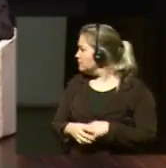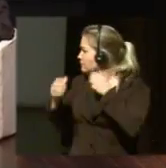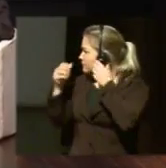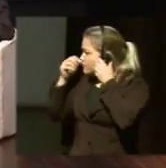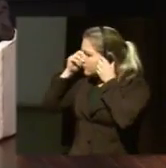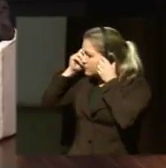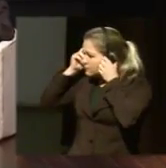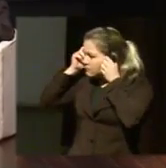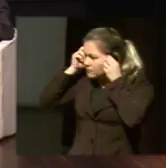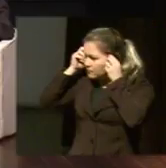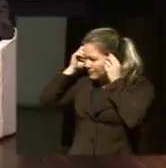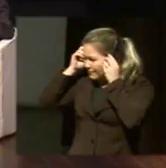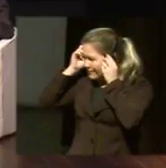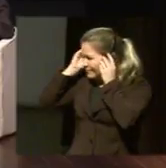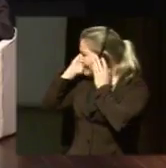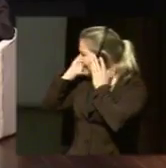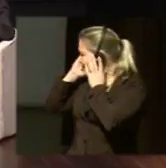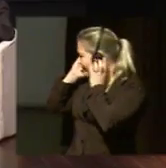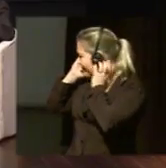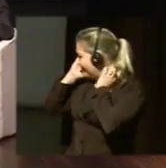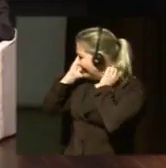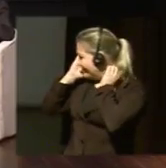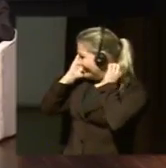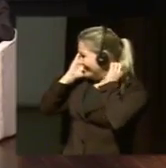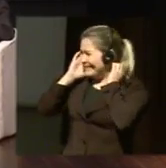Qual tinha sido mesmo a primeira pergunta?